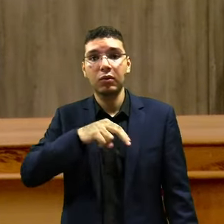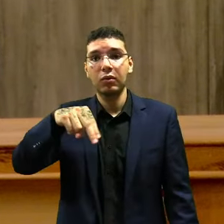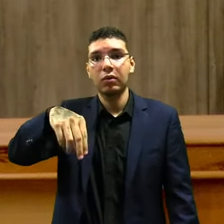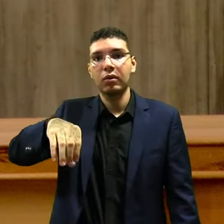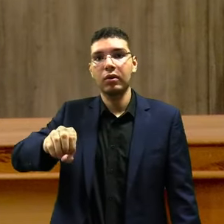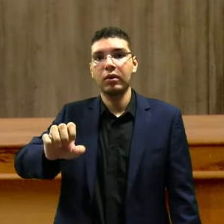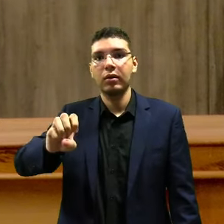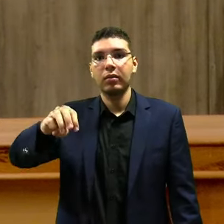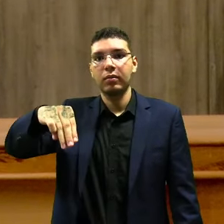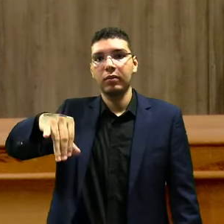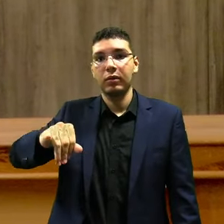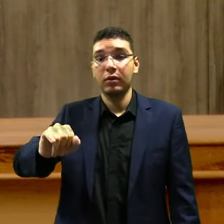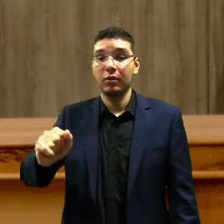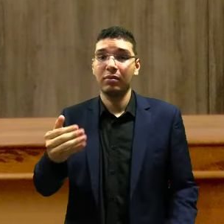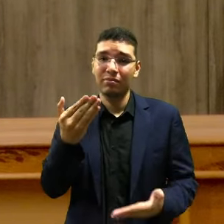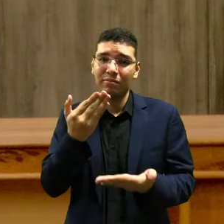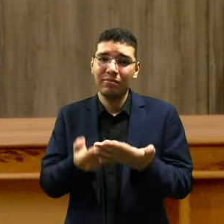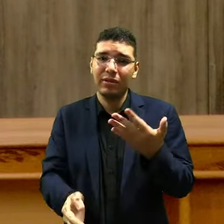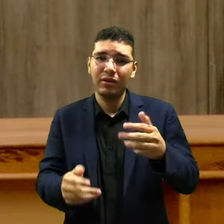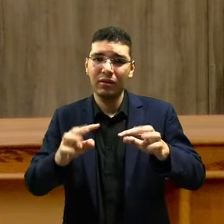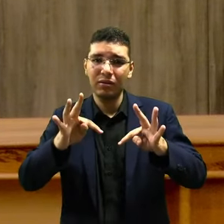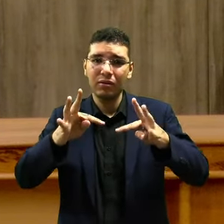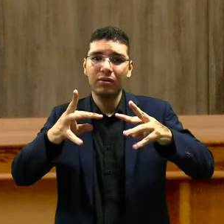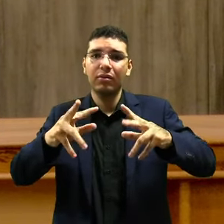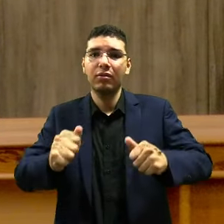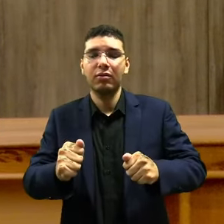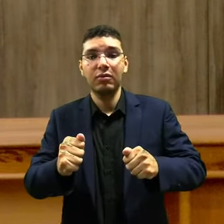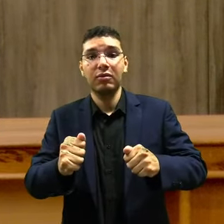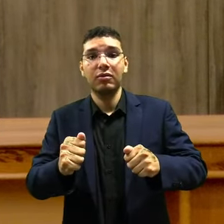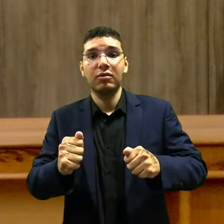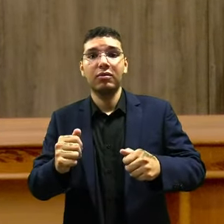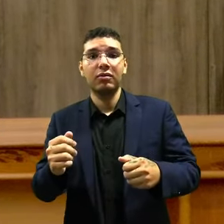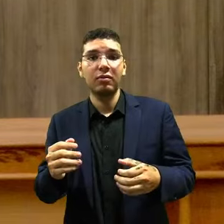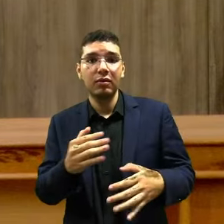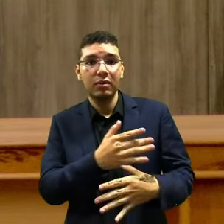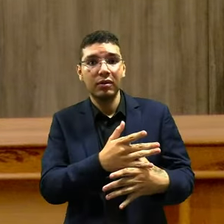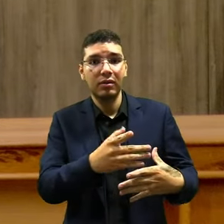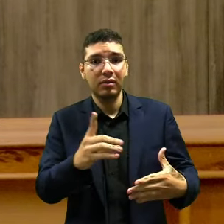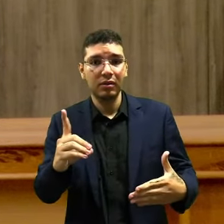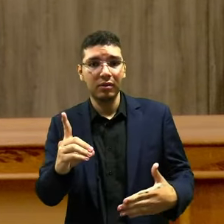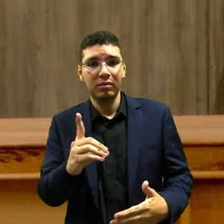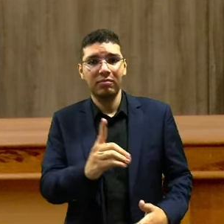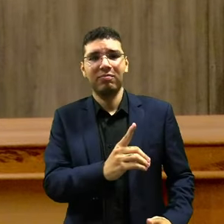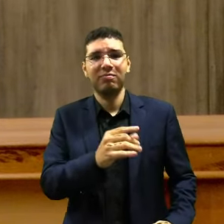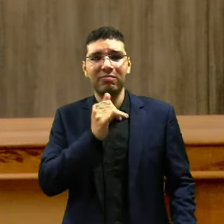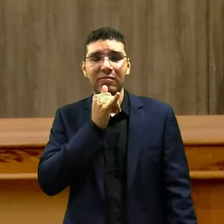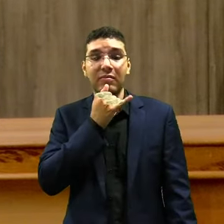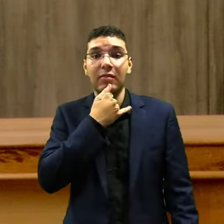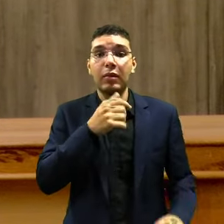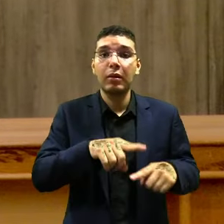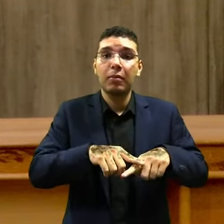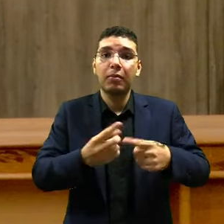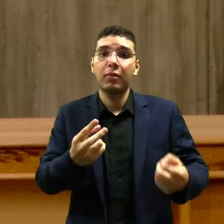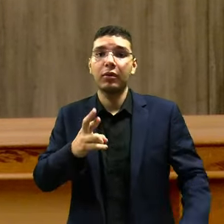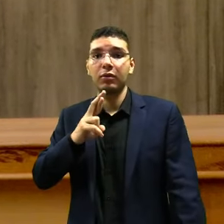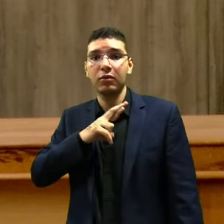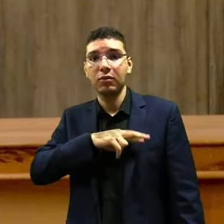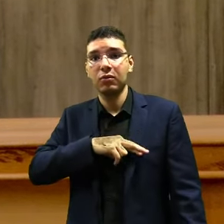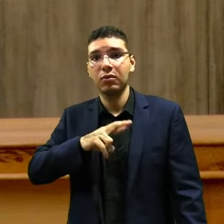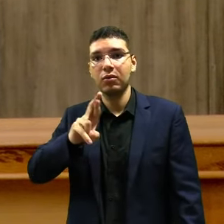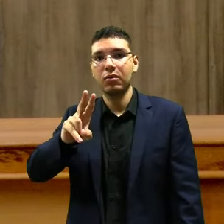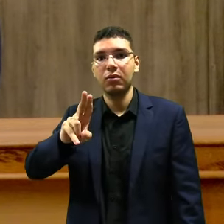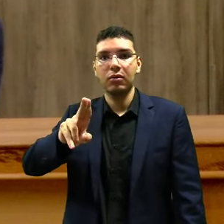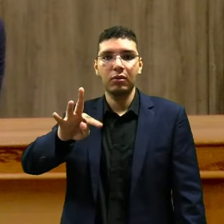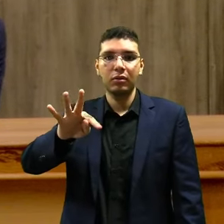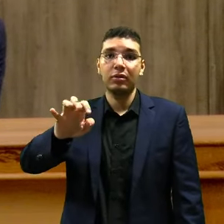bens ela entrou na cidade amargurada mas a a Rute olhou para ela e disse não peça para eu